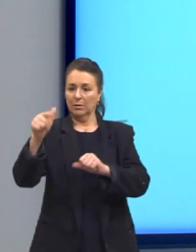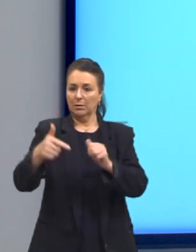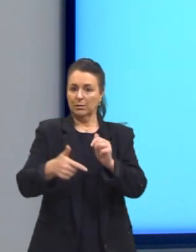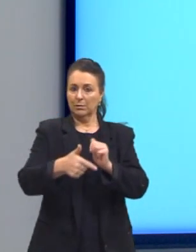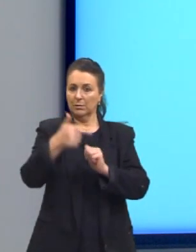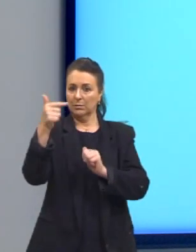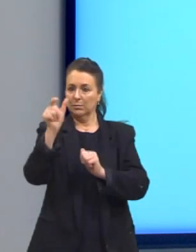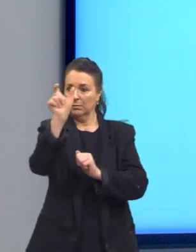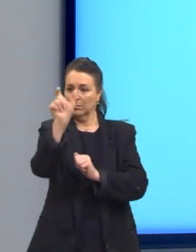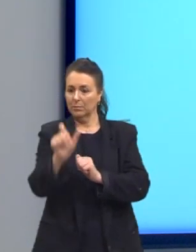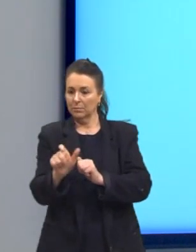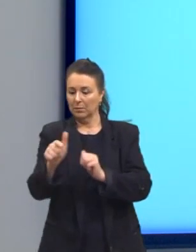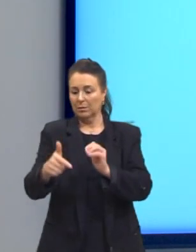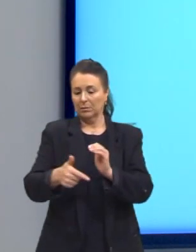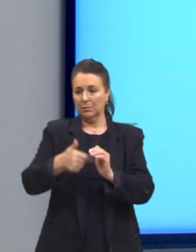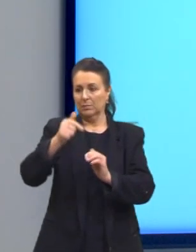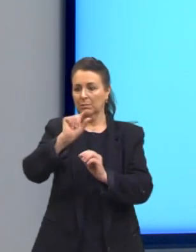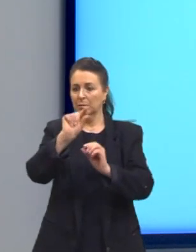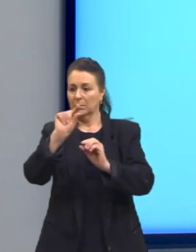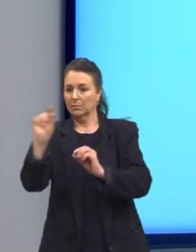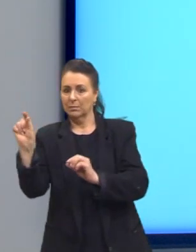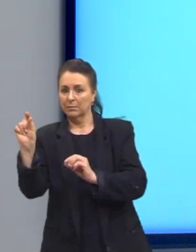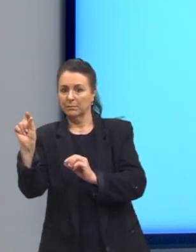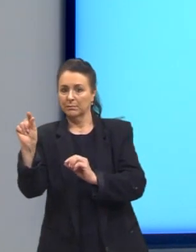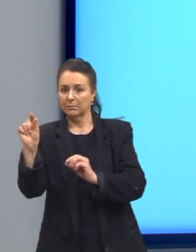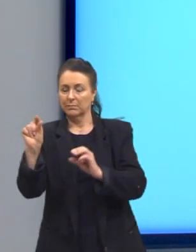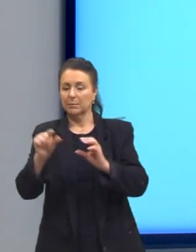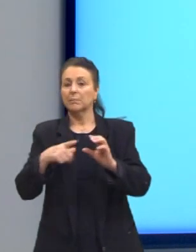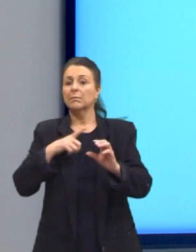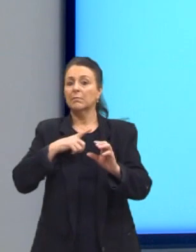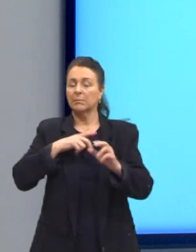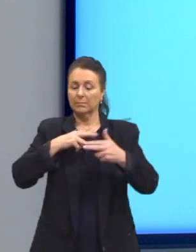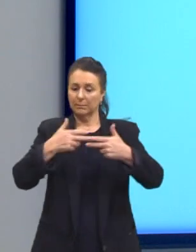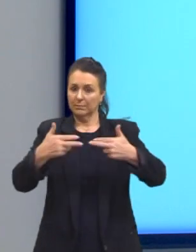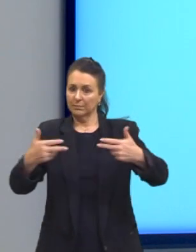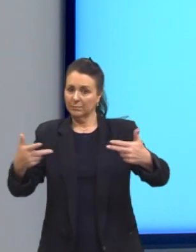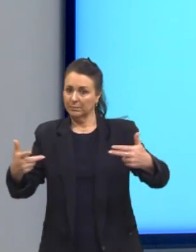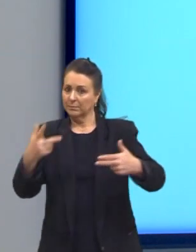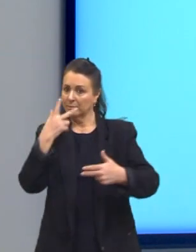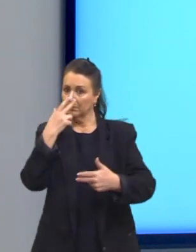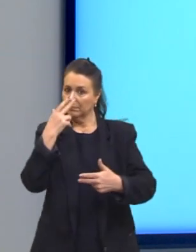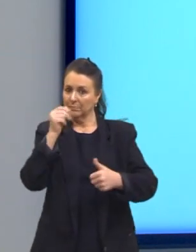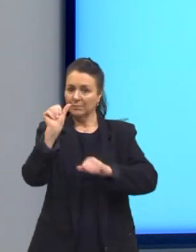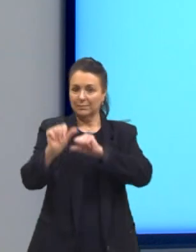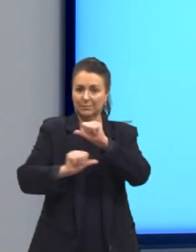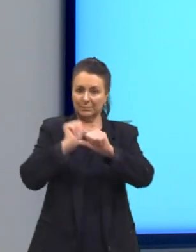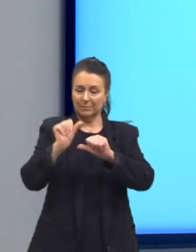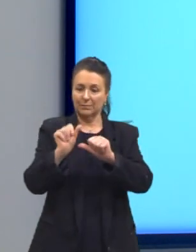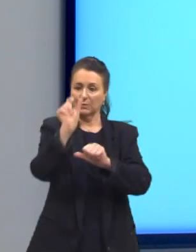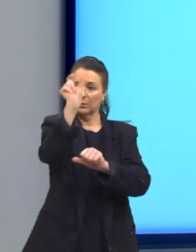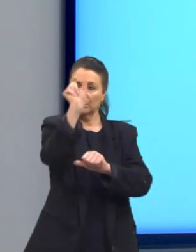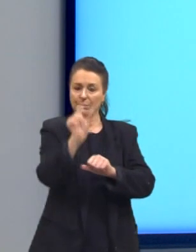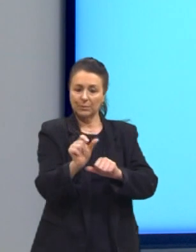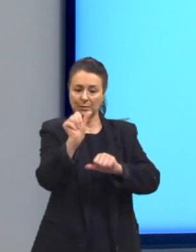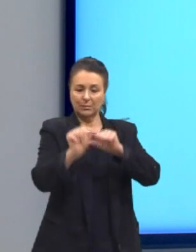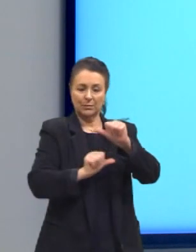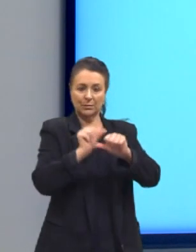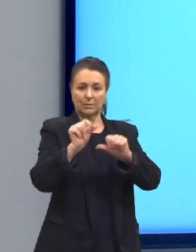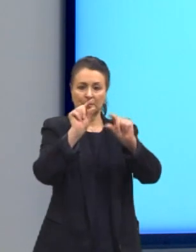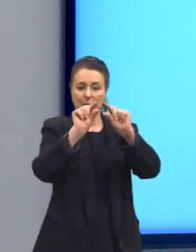vira segunda linha simplesmente mantendo né os elementos mas só trocando linha por coluna